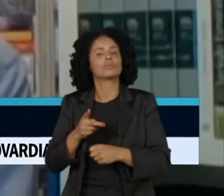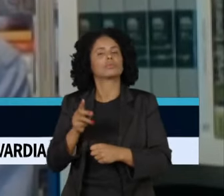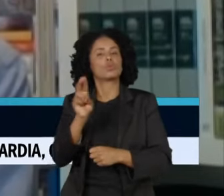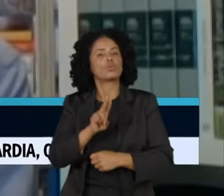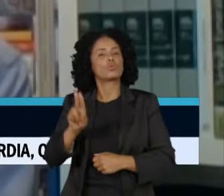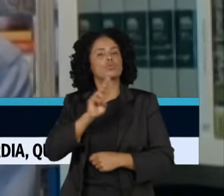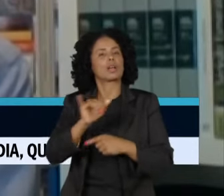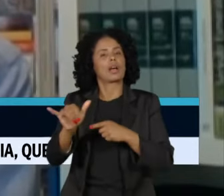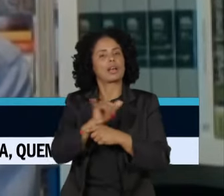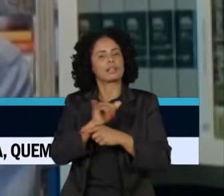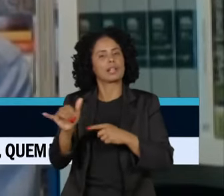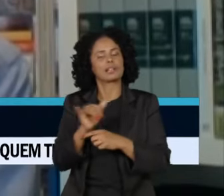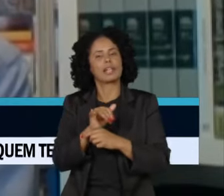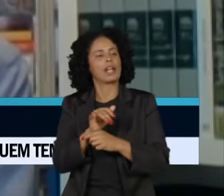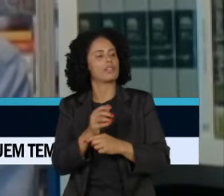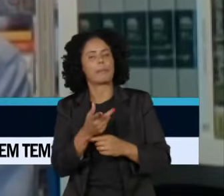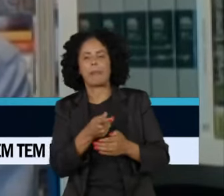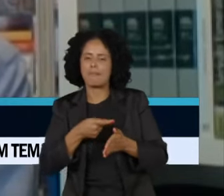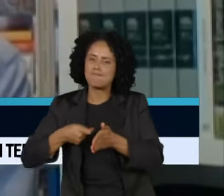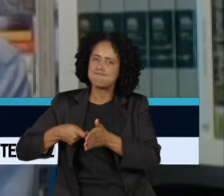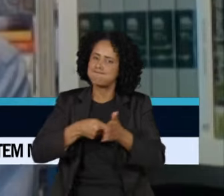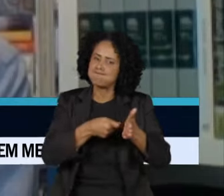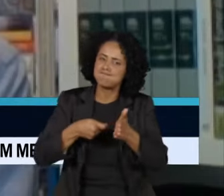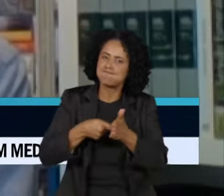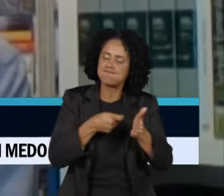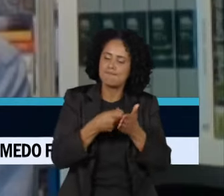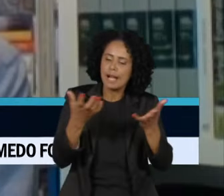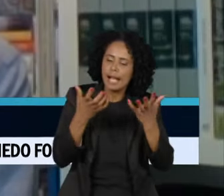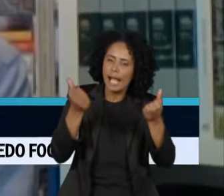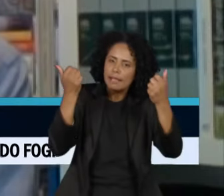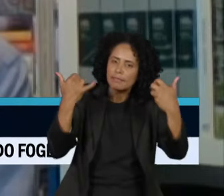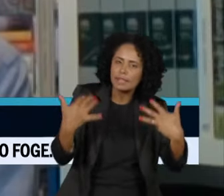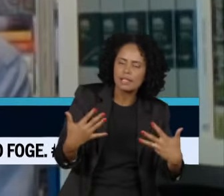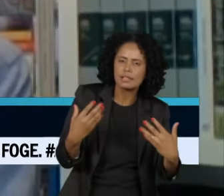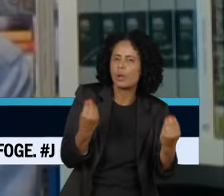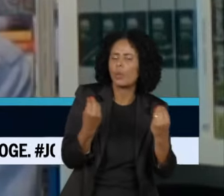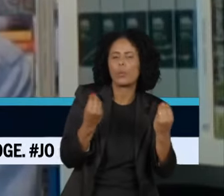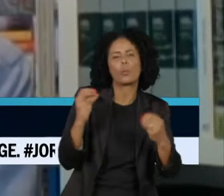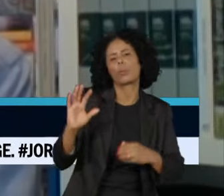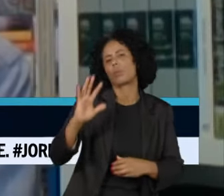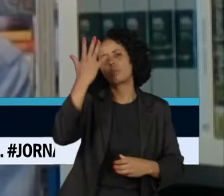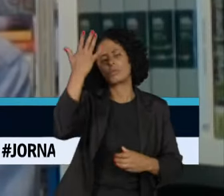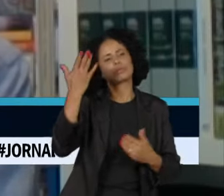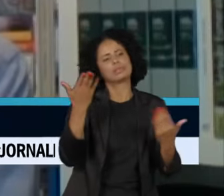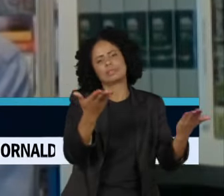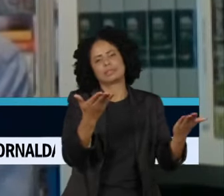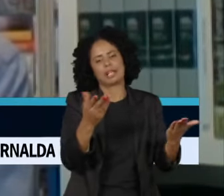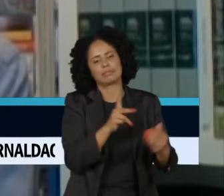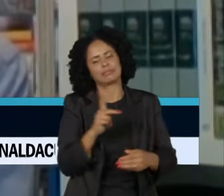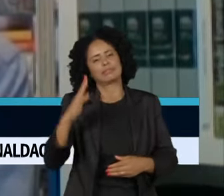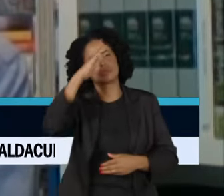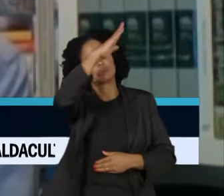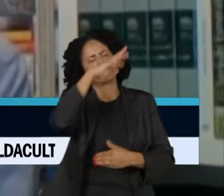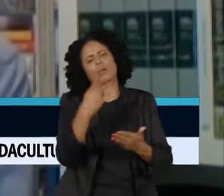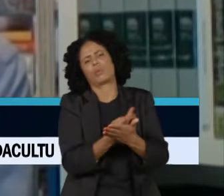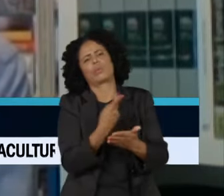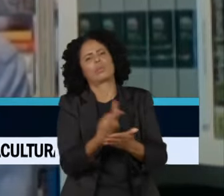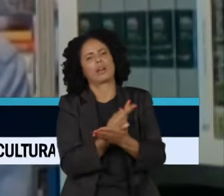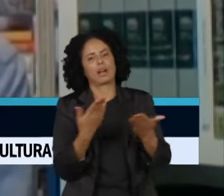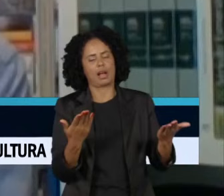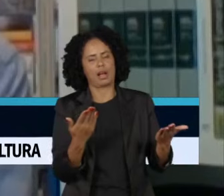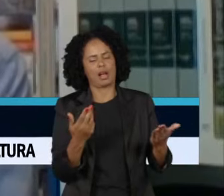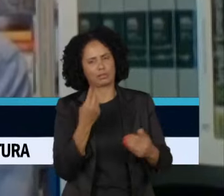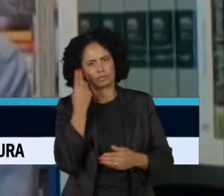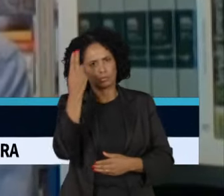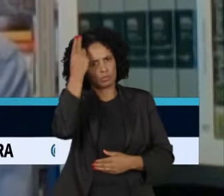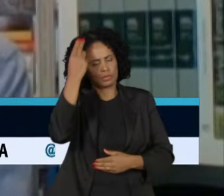uma representação, para buscar, enfim, alguma explicação que eventualmente ampare a decisão do Jair Bolsonaro. Para além disso, nós estamos estudando